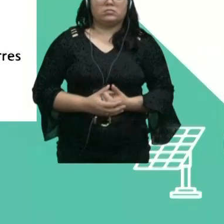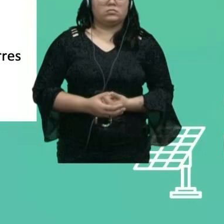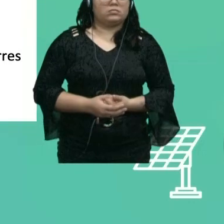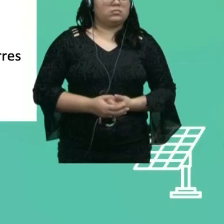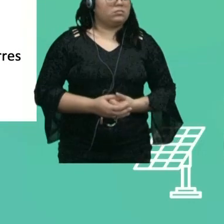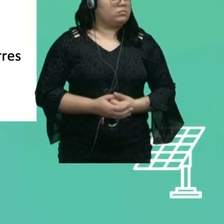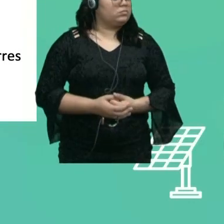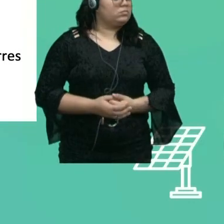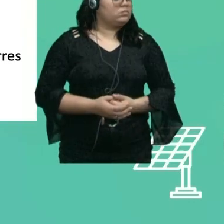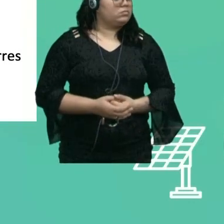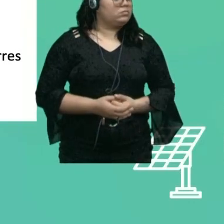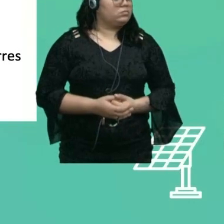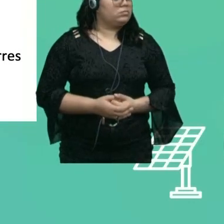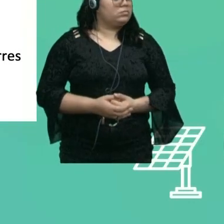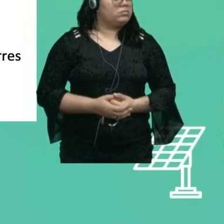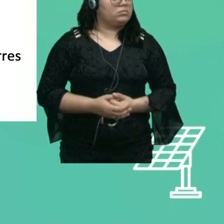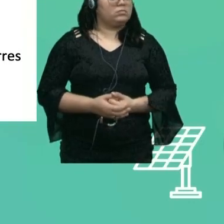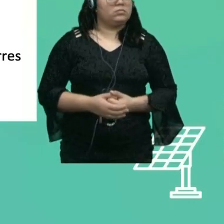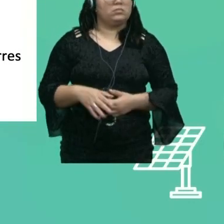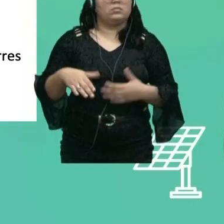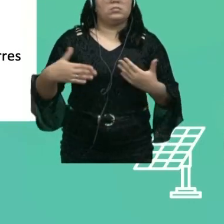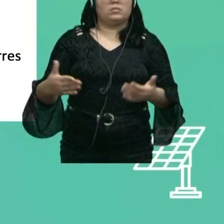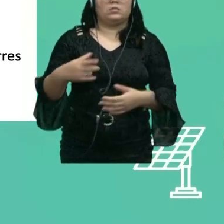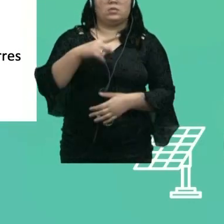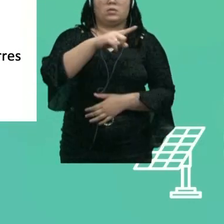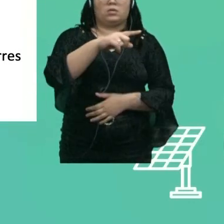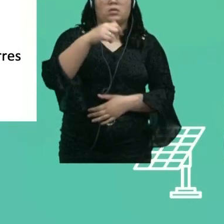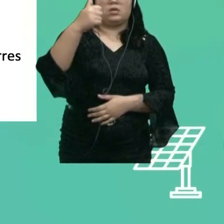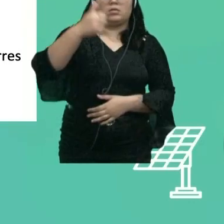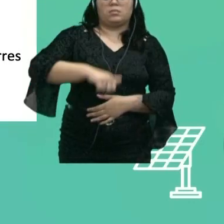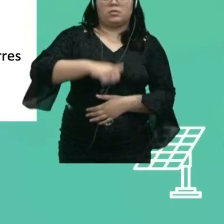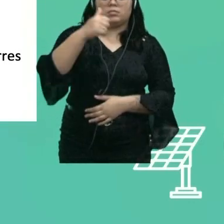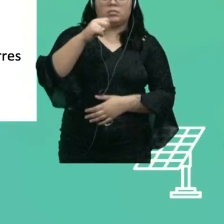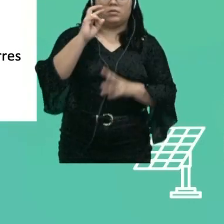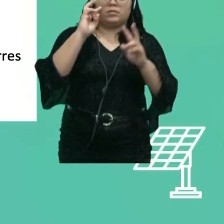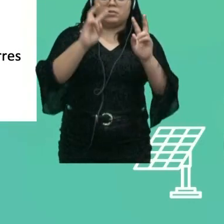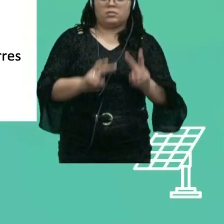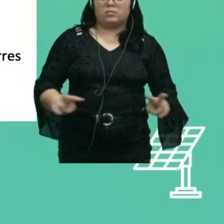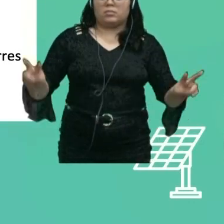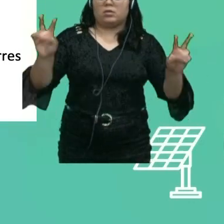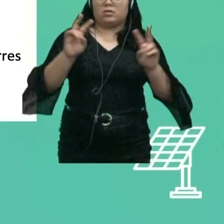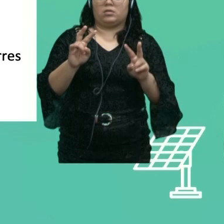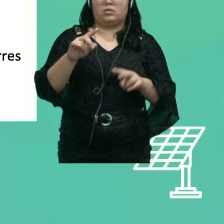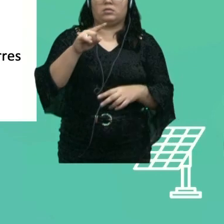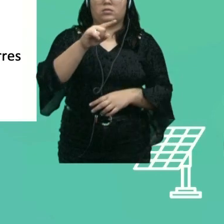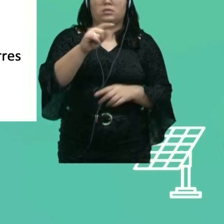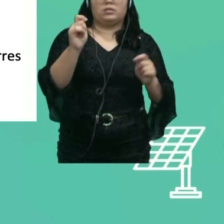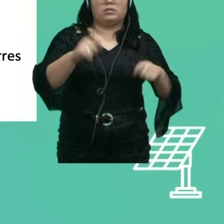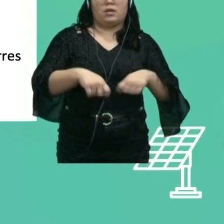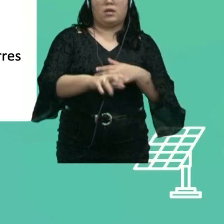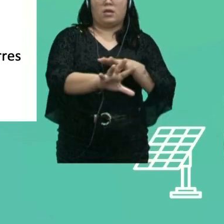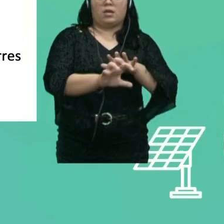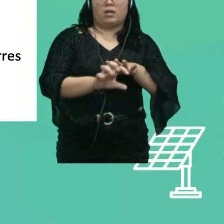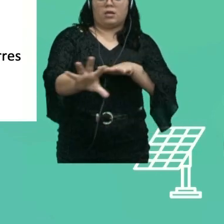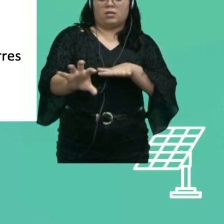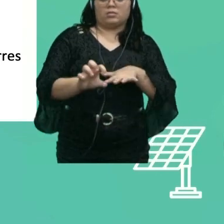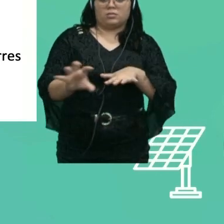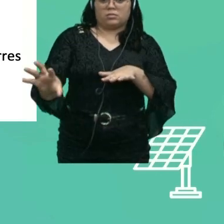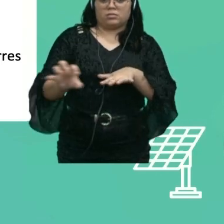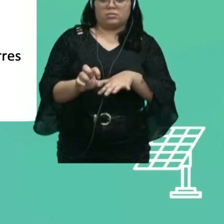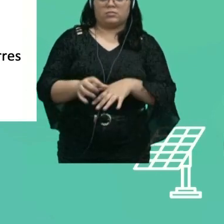Análise da viabilidade da injeção de hidrogênio nas redes de distribuição de gás canalizado da